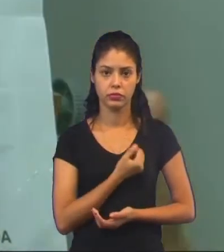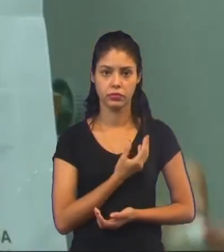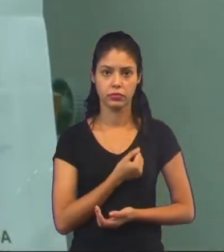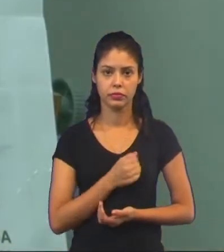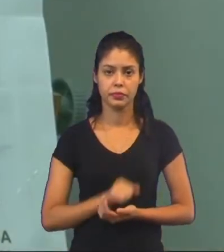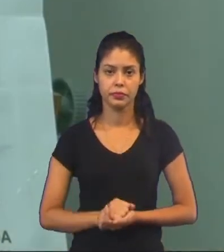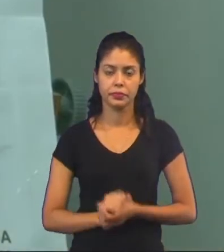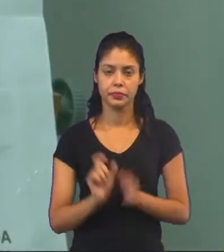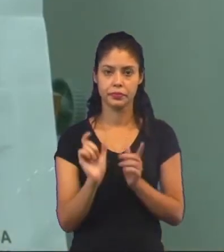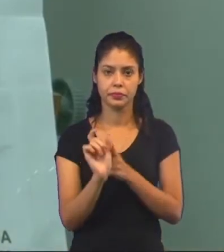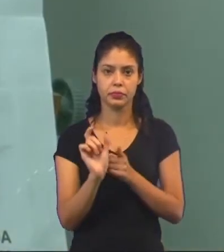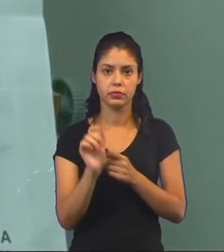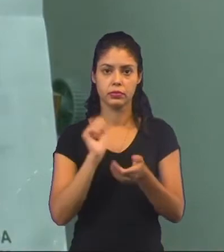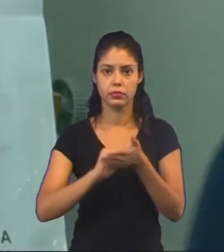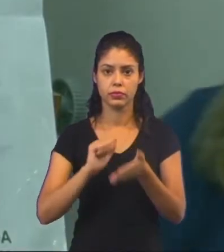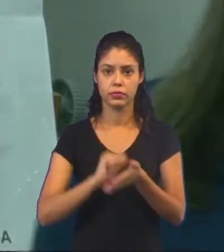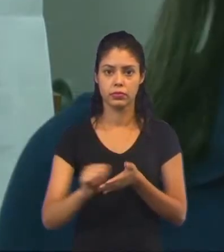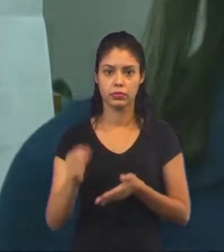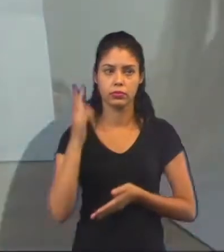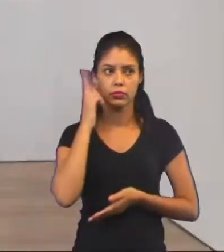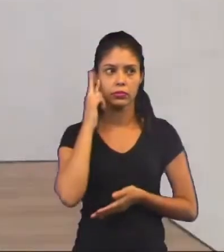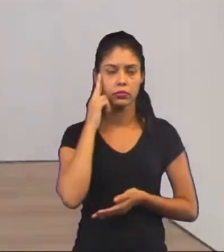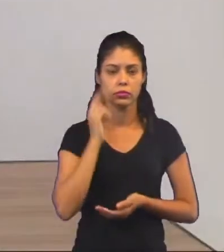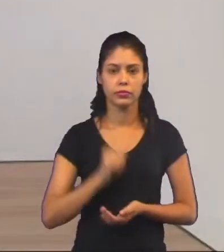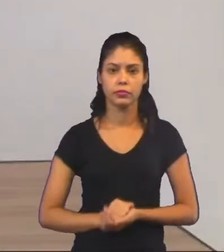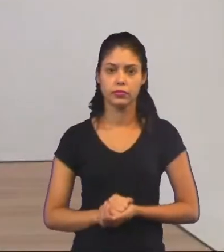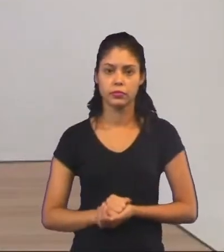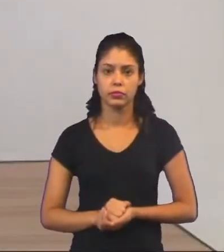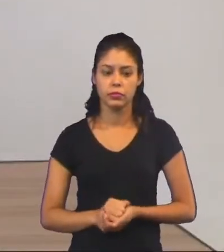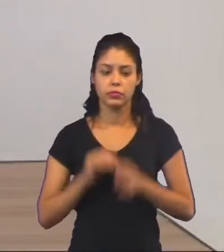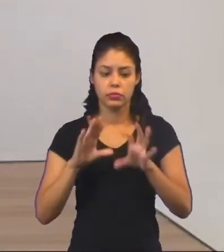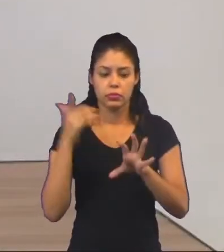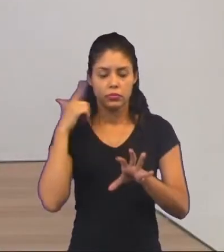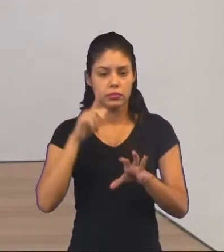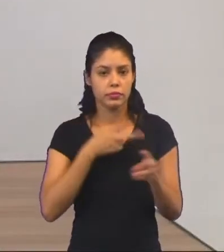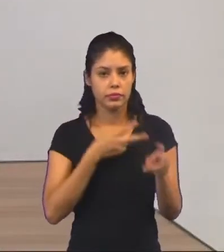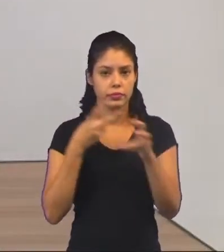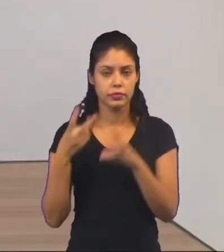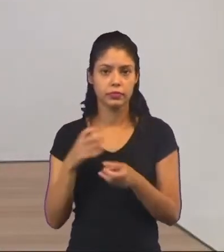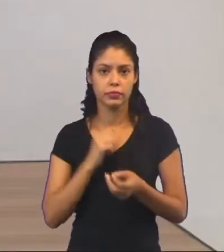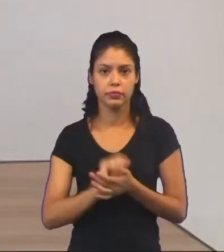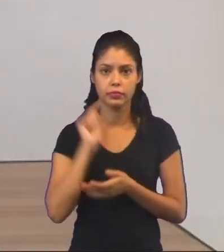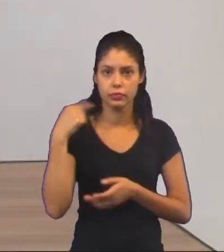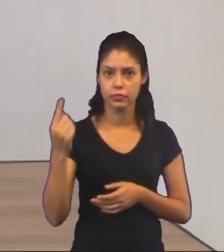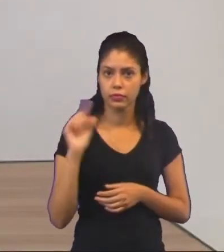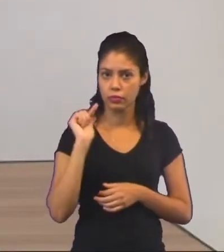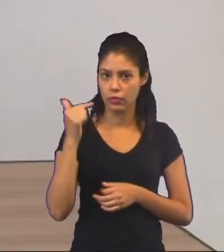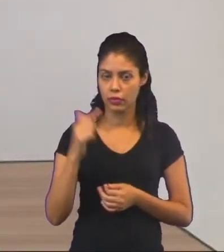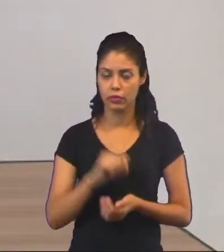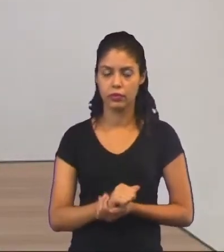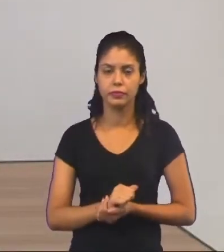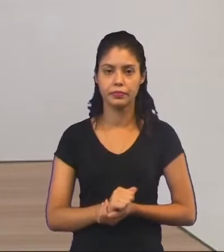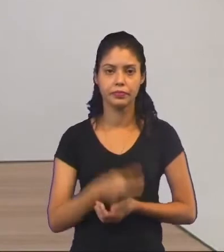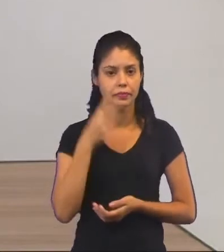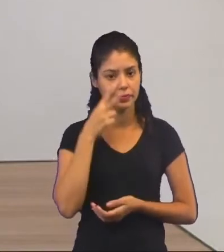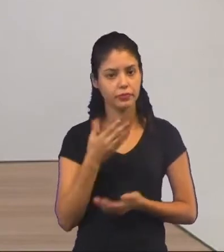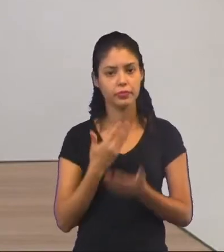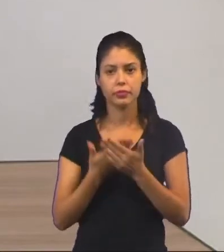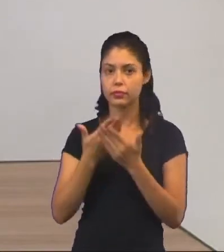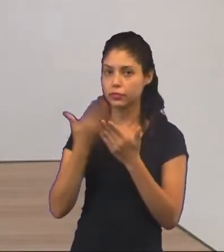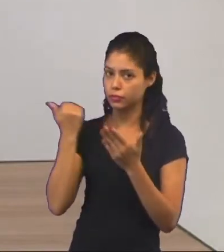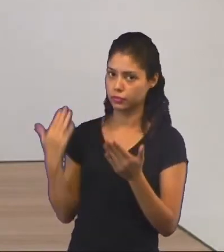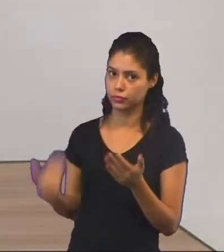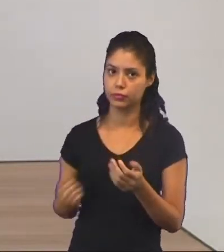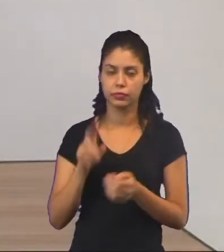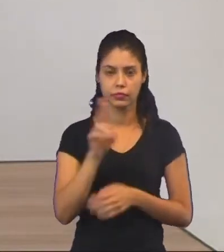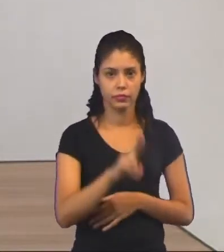e a palavra escrita normalmente. Então aqui nós não conseguimos verificar aquele outro modelo, né, que nós vimos na aula anterior.